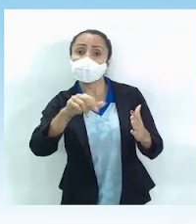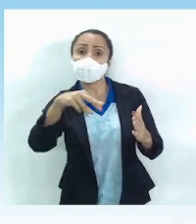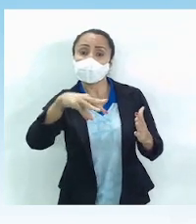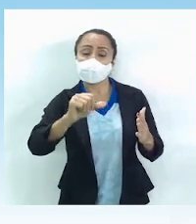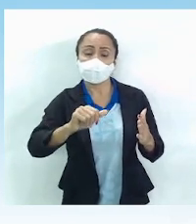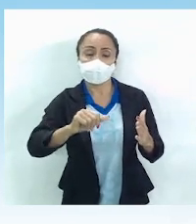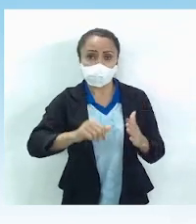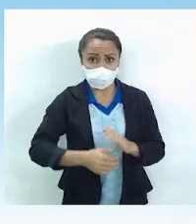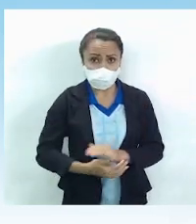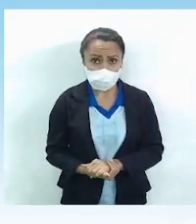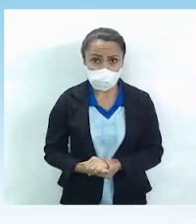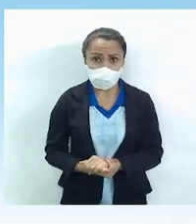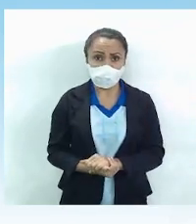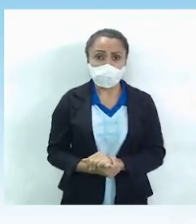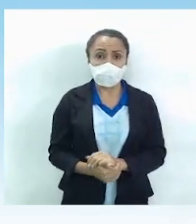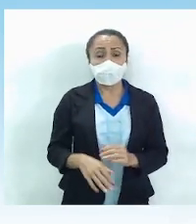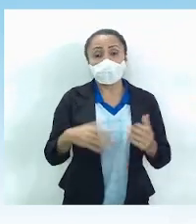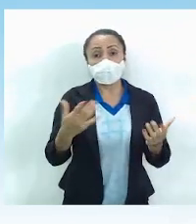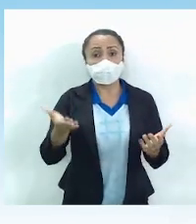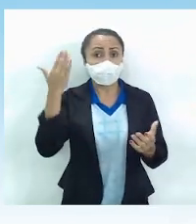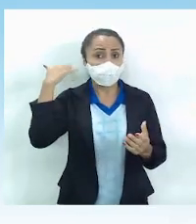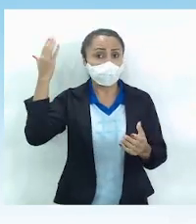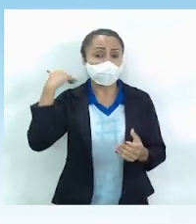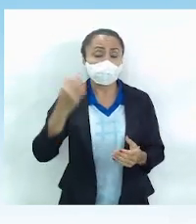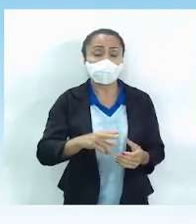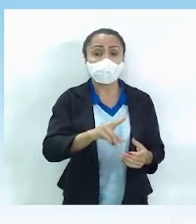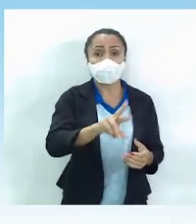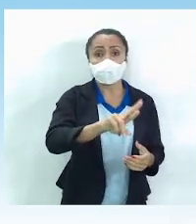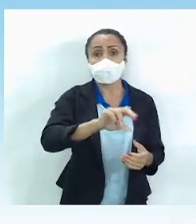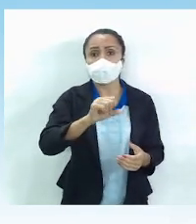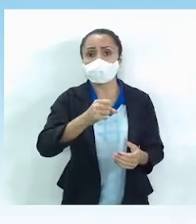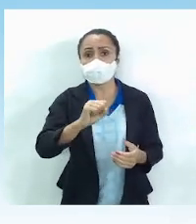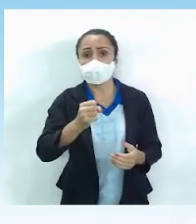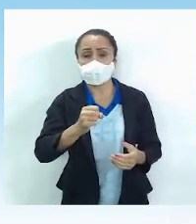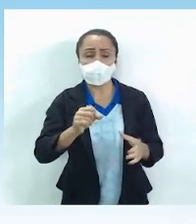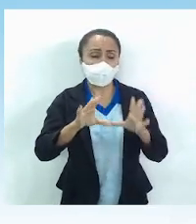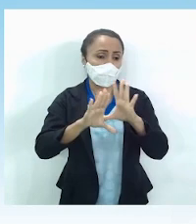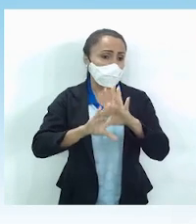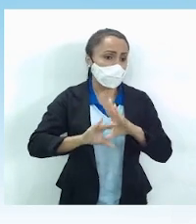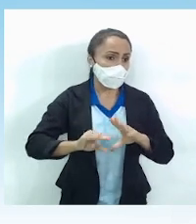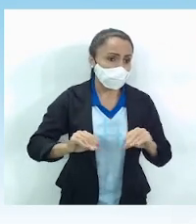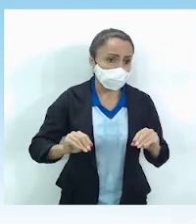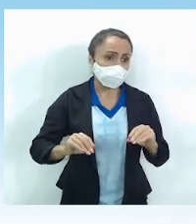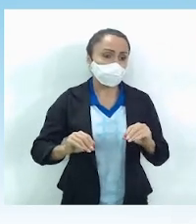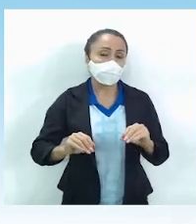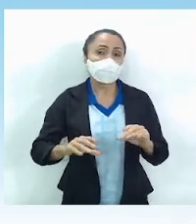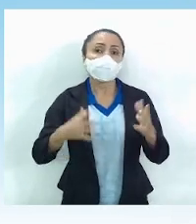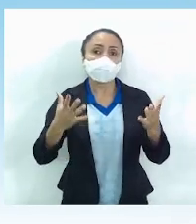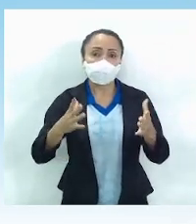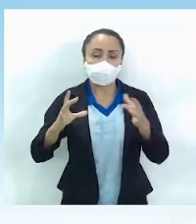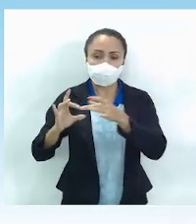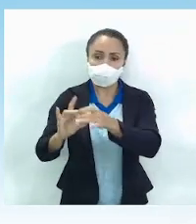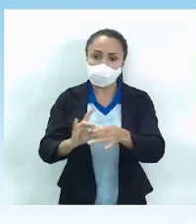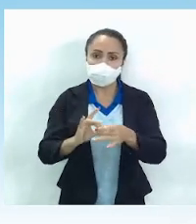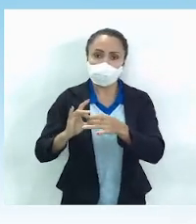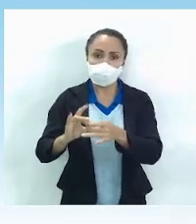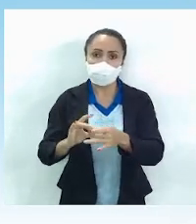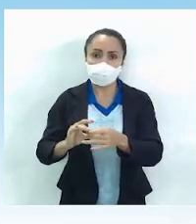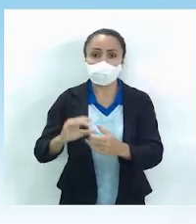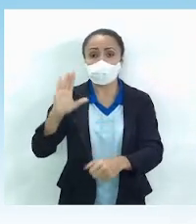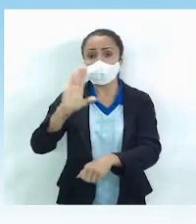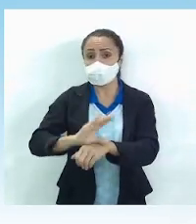a antiga União Soviética se esfacela. E aí nós temos a hegemonia do capital,